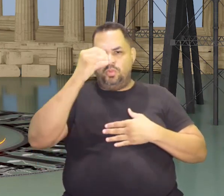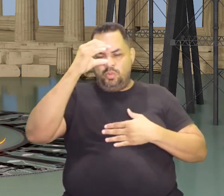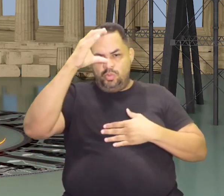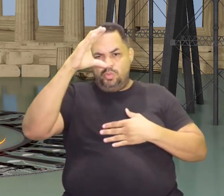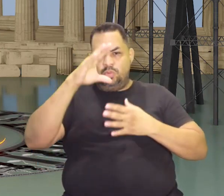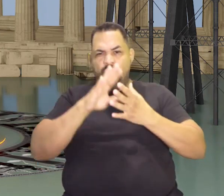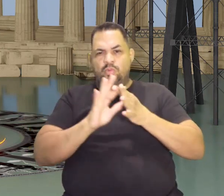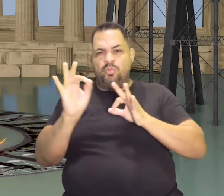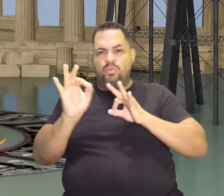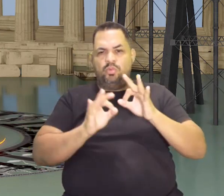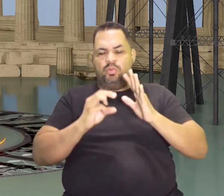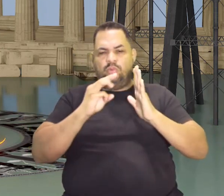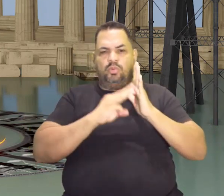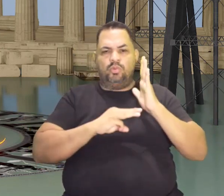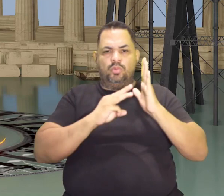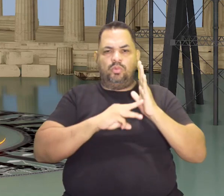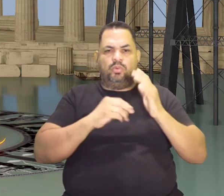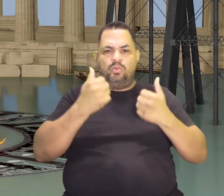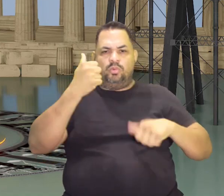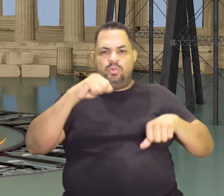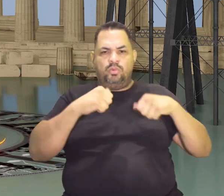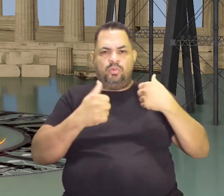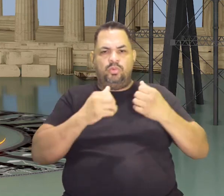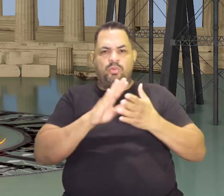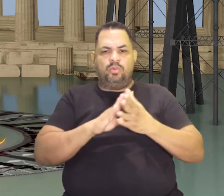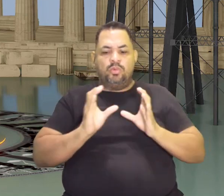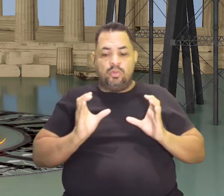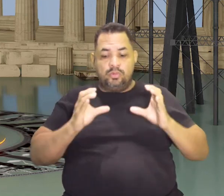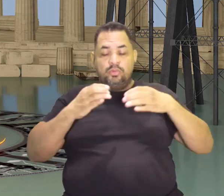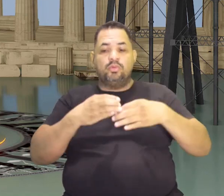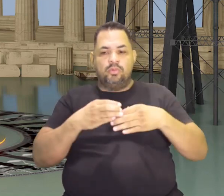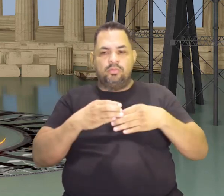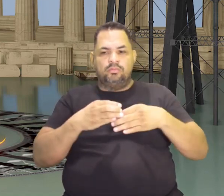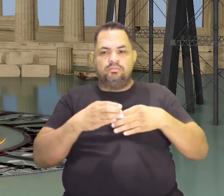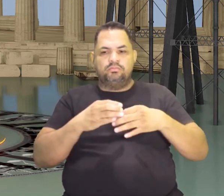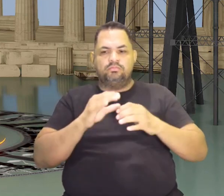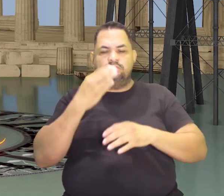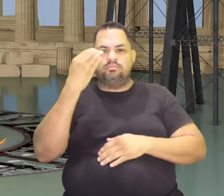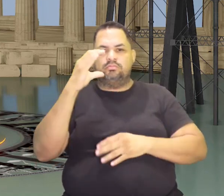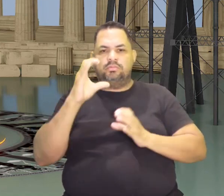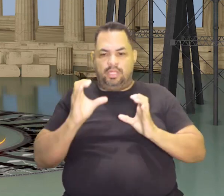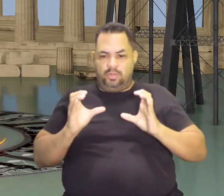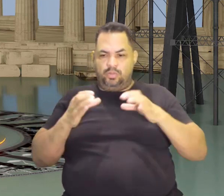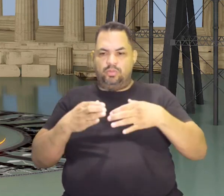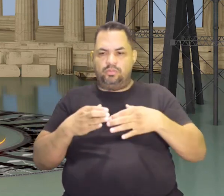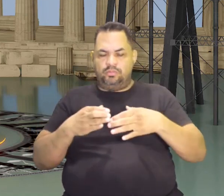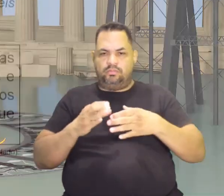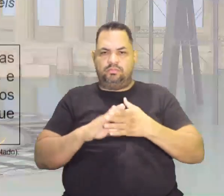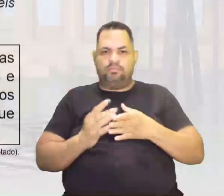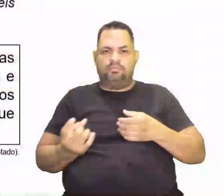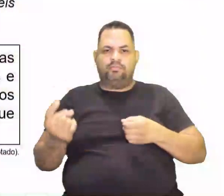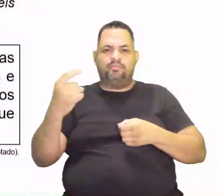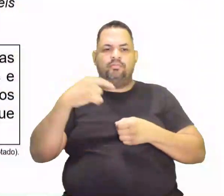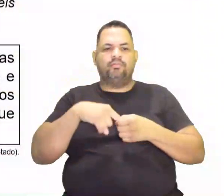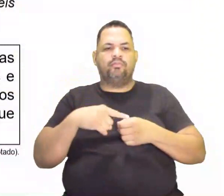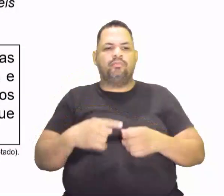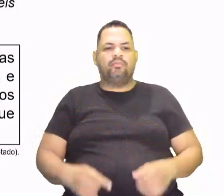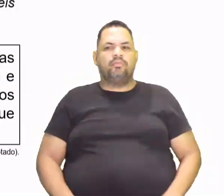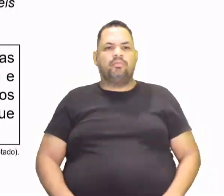ser criado pelo método variado e coletivo, tá? Ciência ela é coletiva. Voltando a ler o